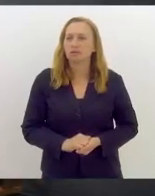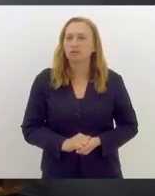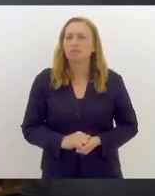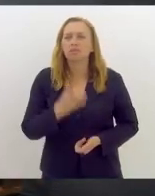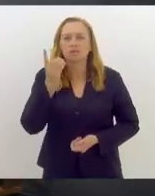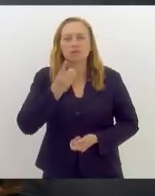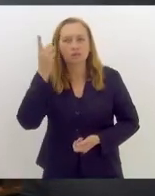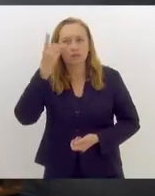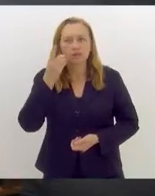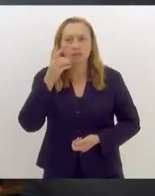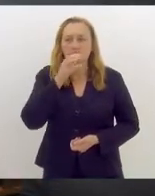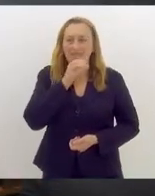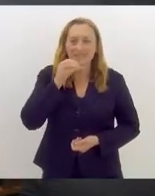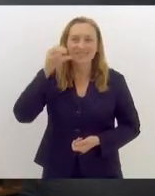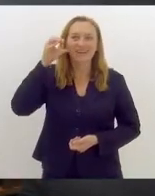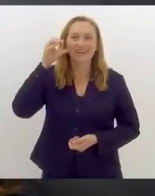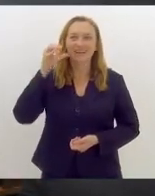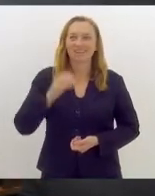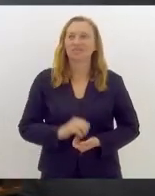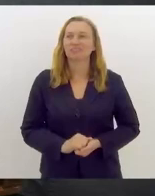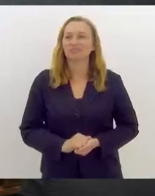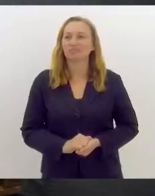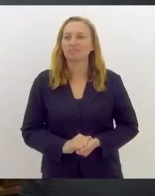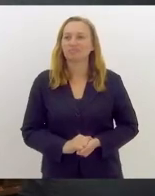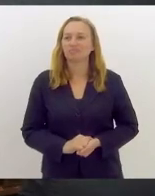deputada Célia Jordão